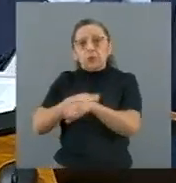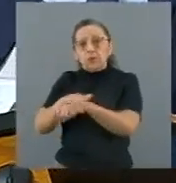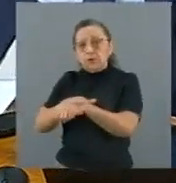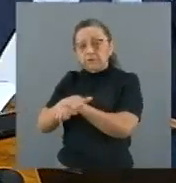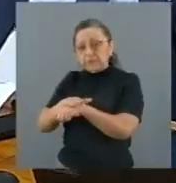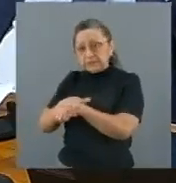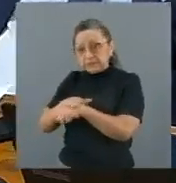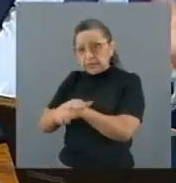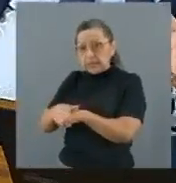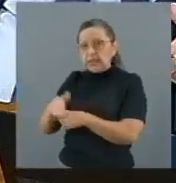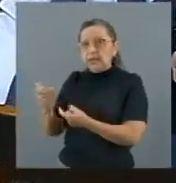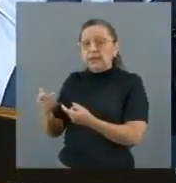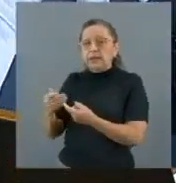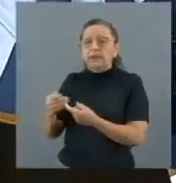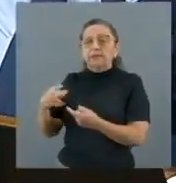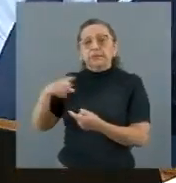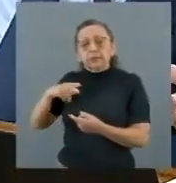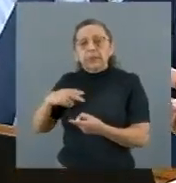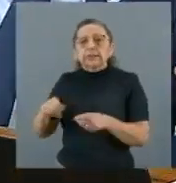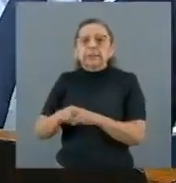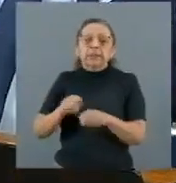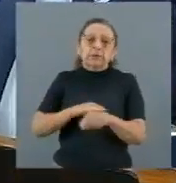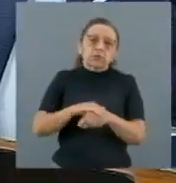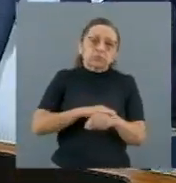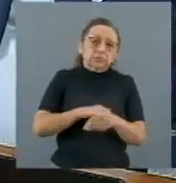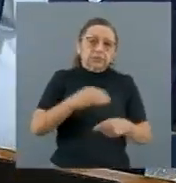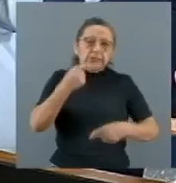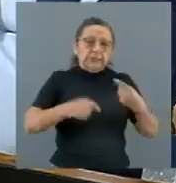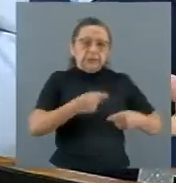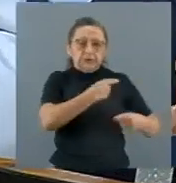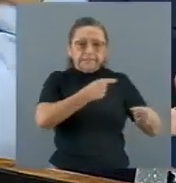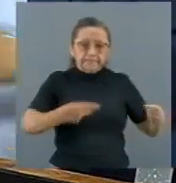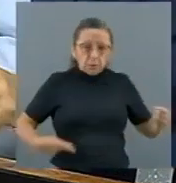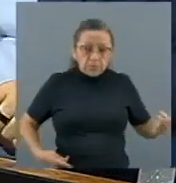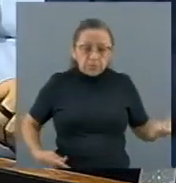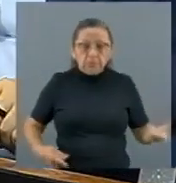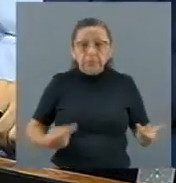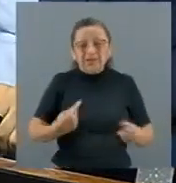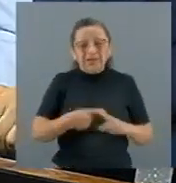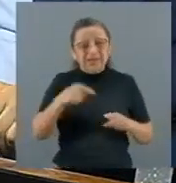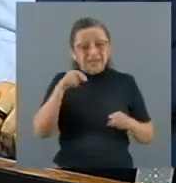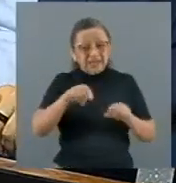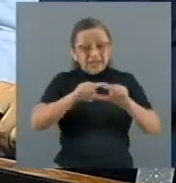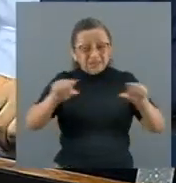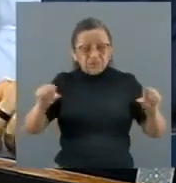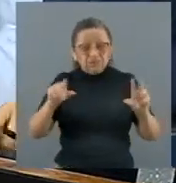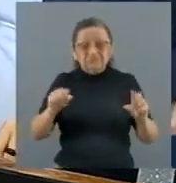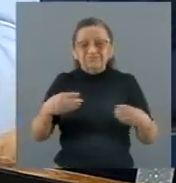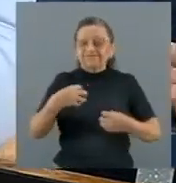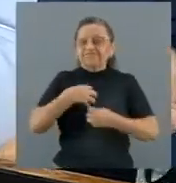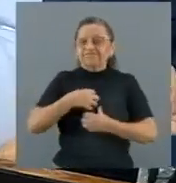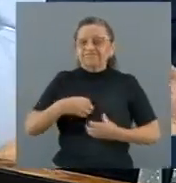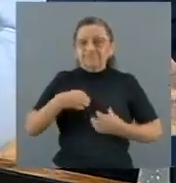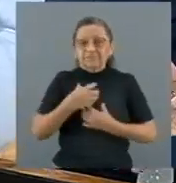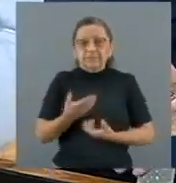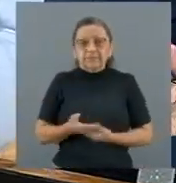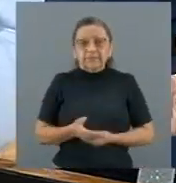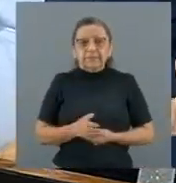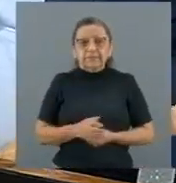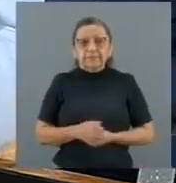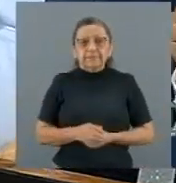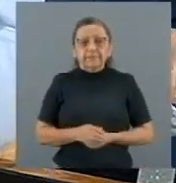fazer o debate público de que isso nos deixa desconfortáveis. E, por fim, para não me alongar